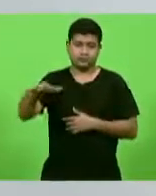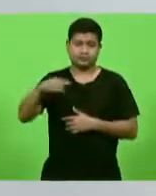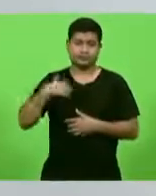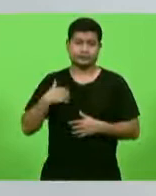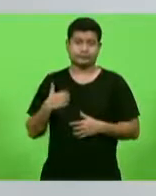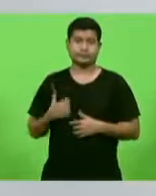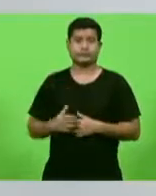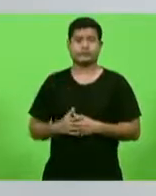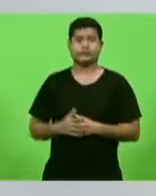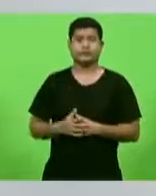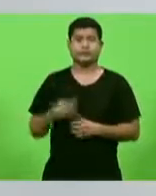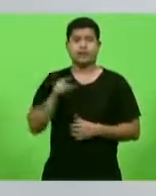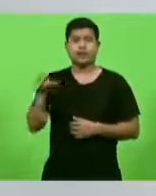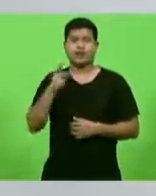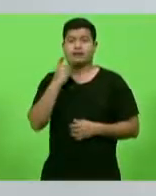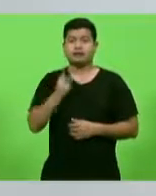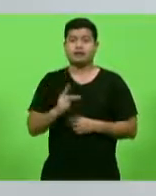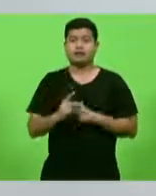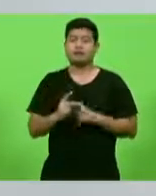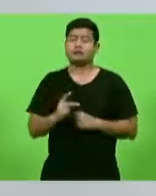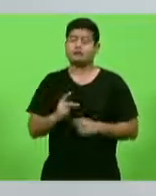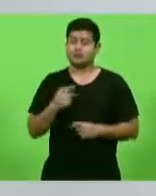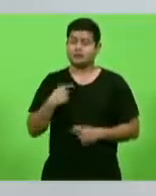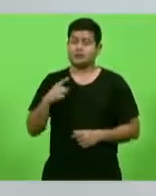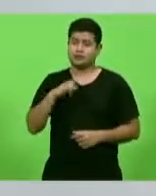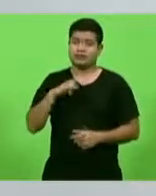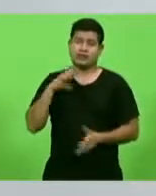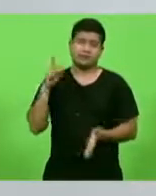pescadores, eles relatam com razão, senhores deputados,